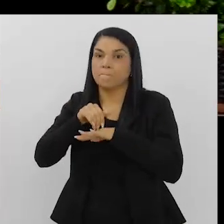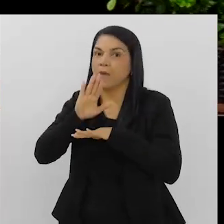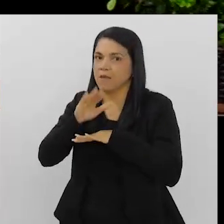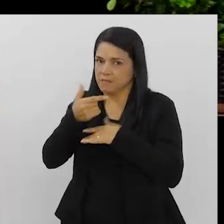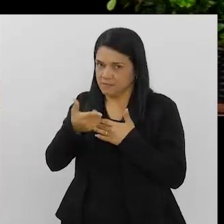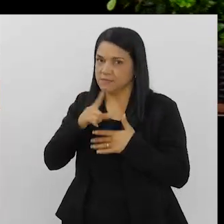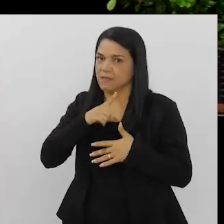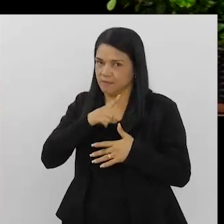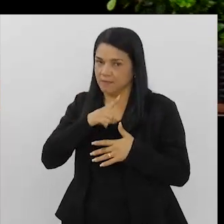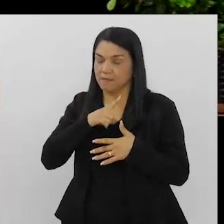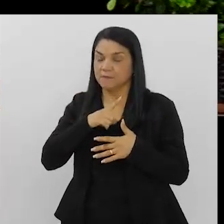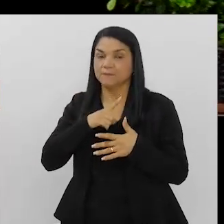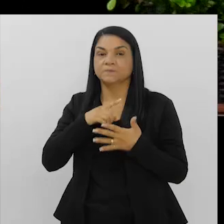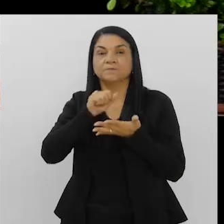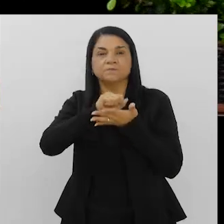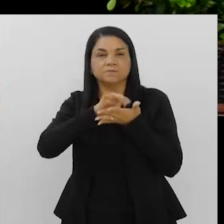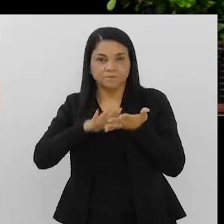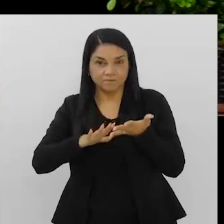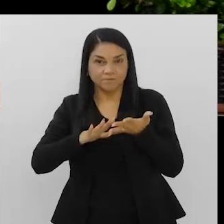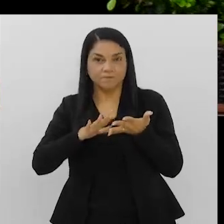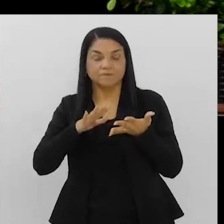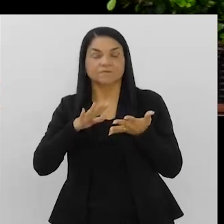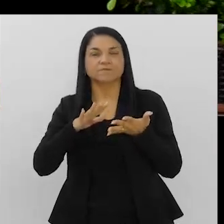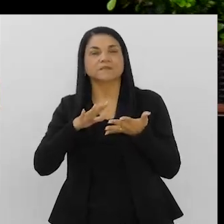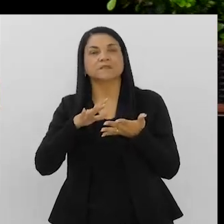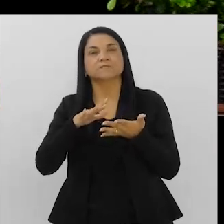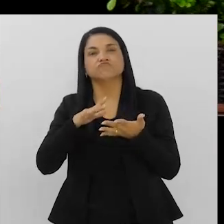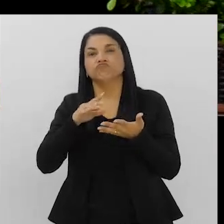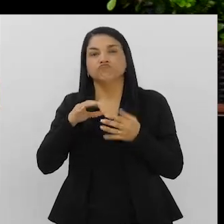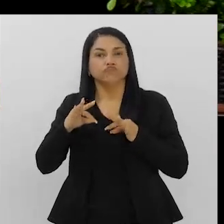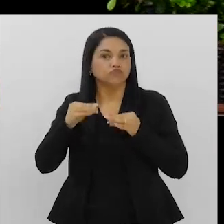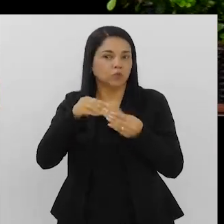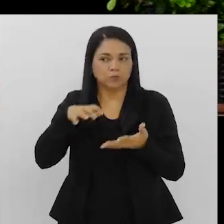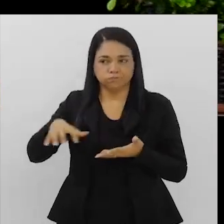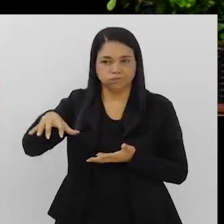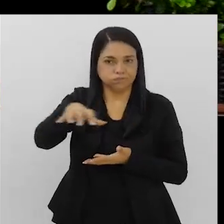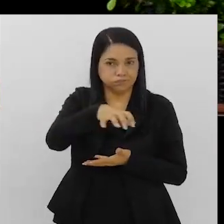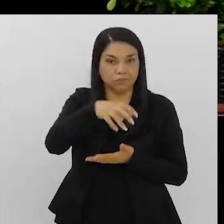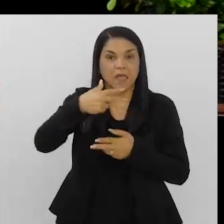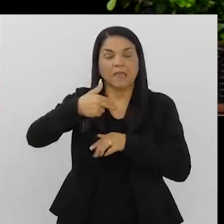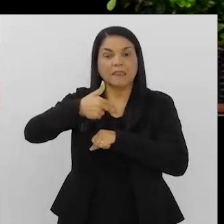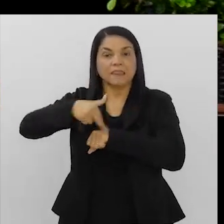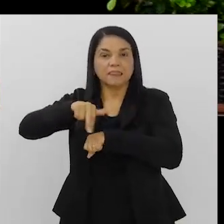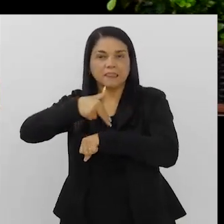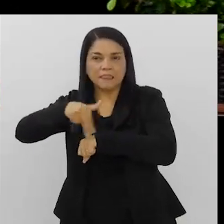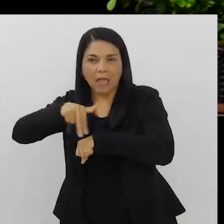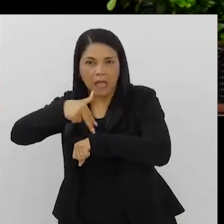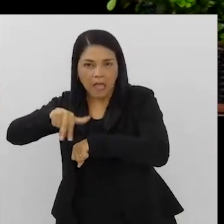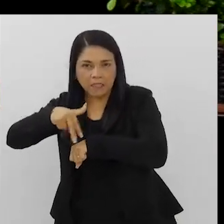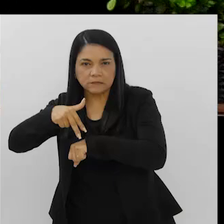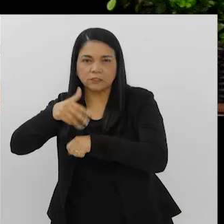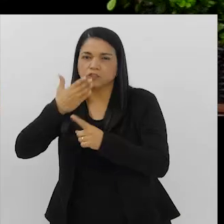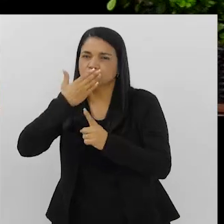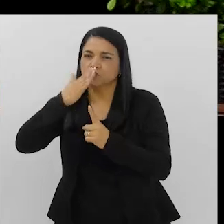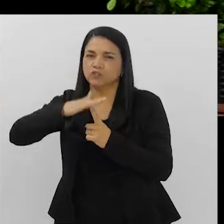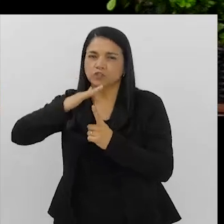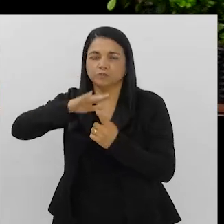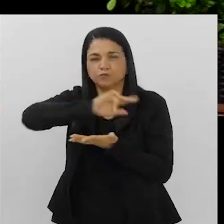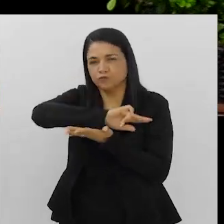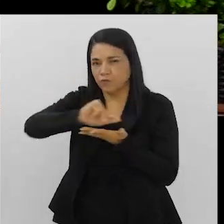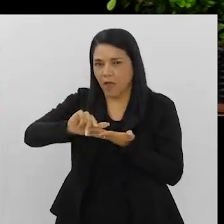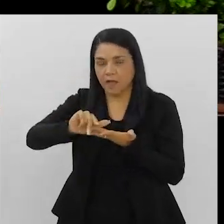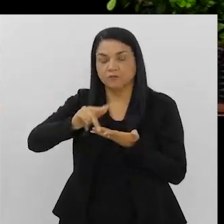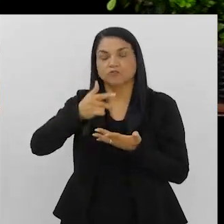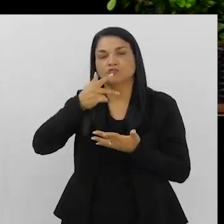procuradas. E essas atividades, né, a gente tem em todas as unidades. Por exemplo, danças, a gente tem diversos tipos de